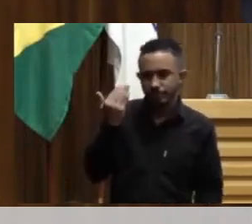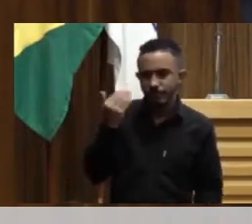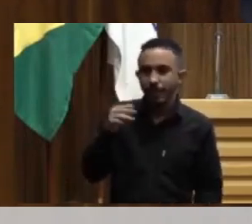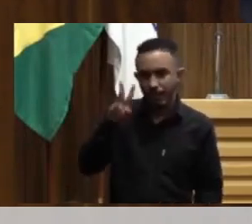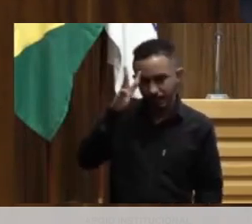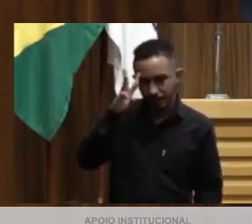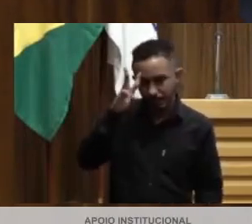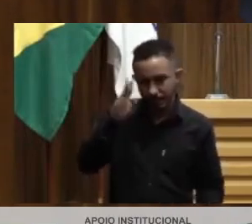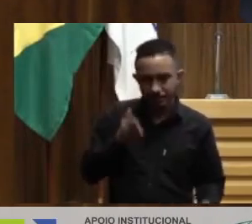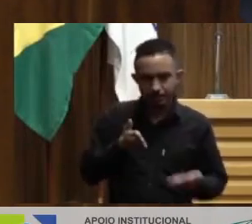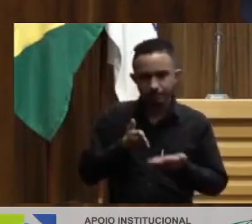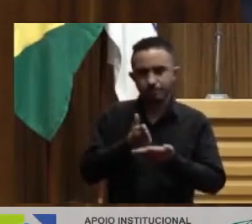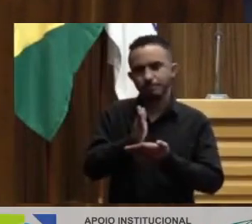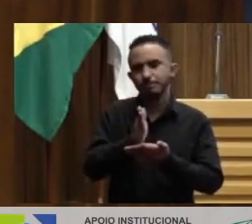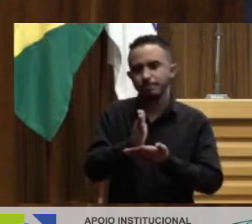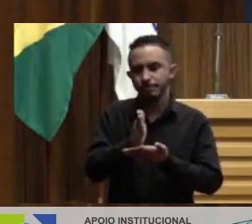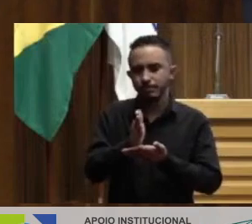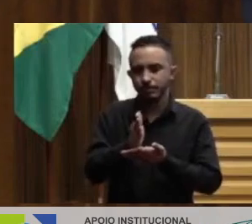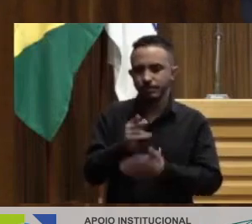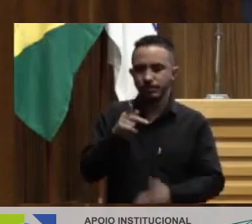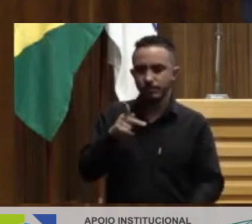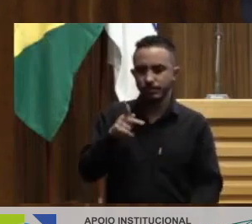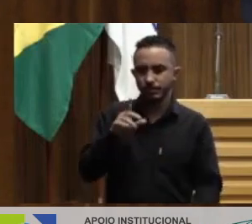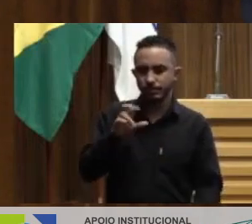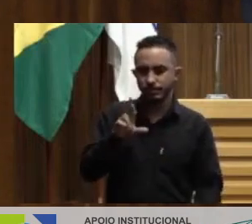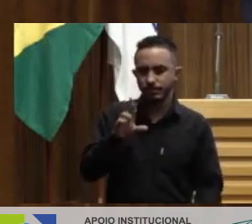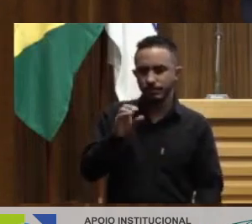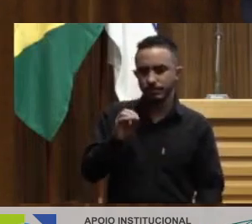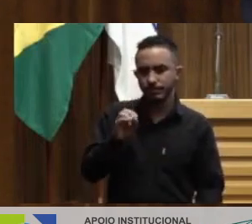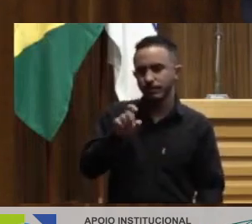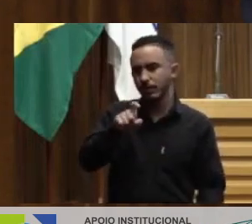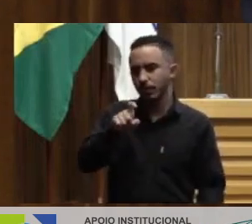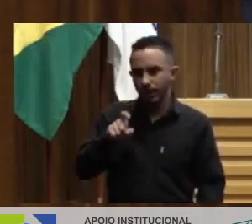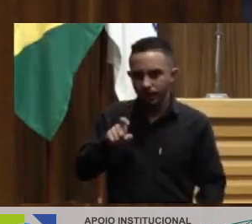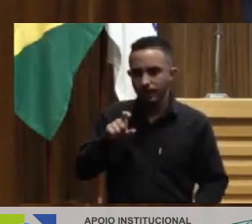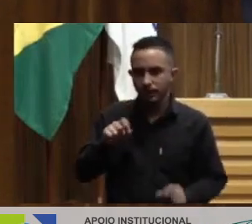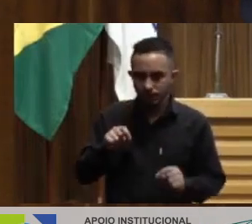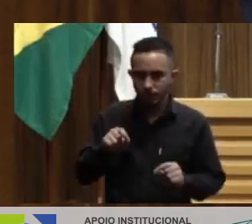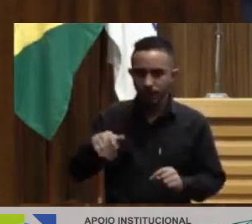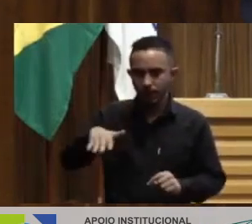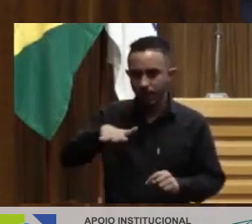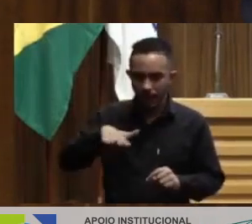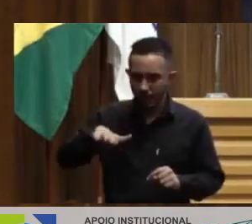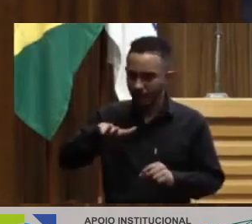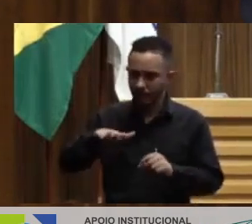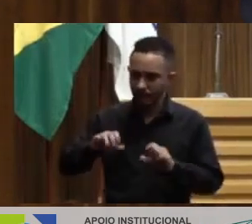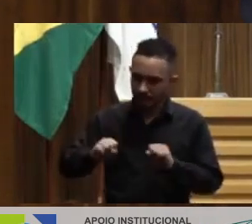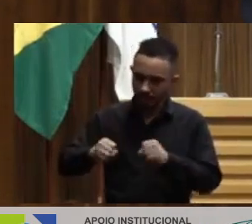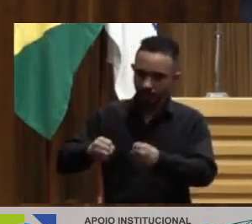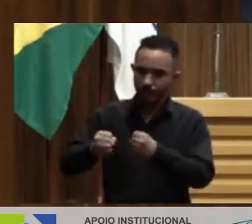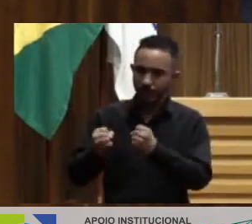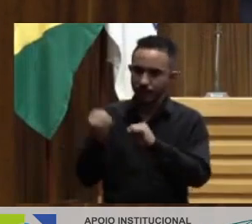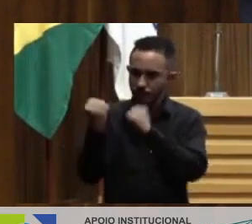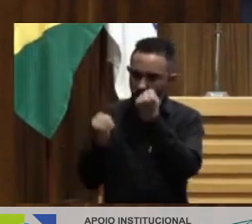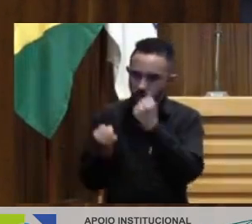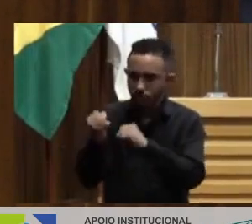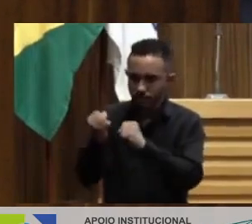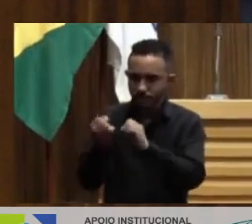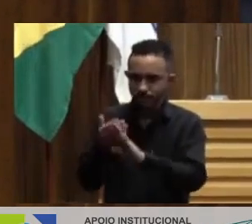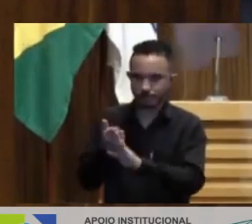na terça-feira, aprovamos o PROEX para o pré-embarque da indústria de defesa, porque